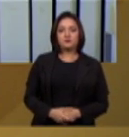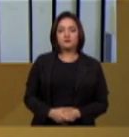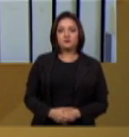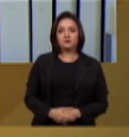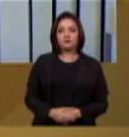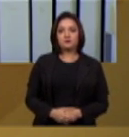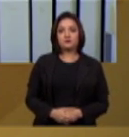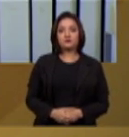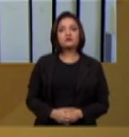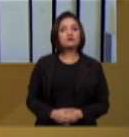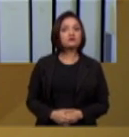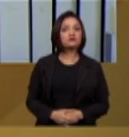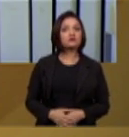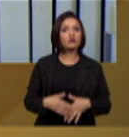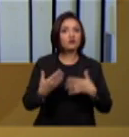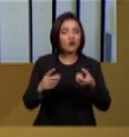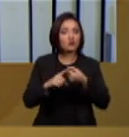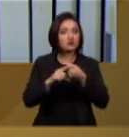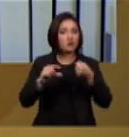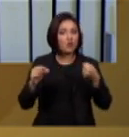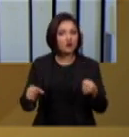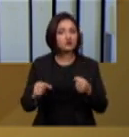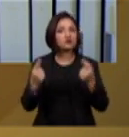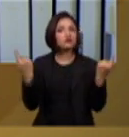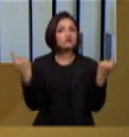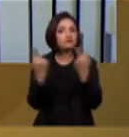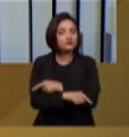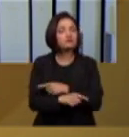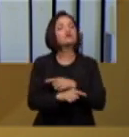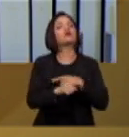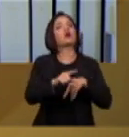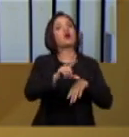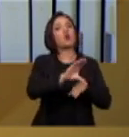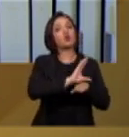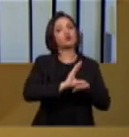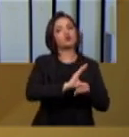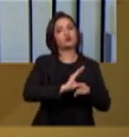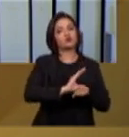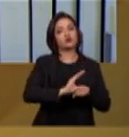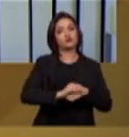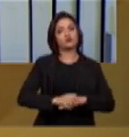Ou seja, juízo de procedimento da ação